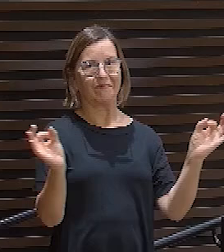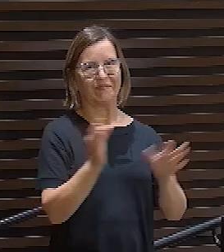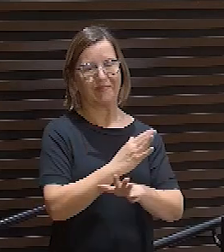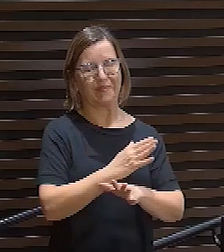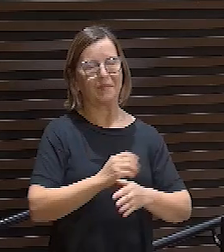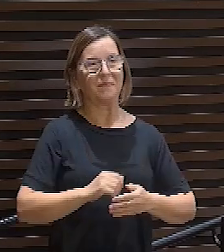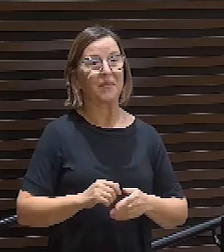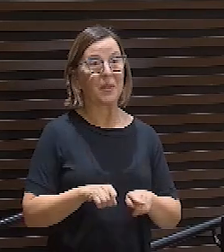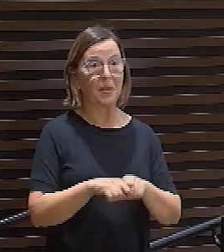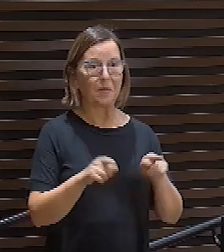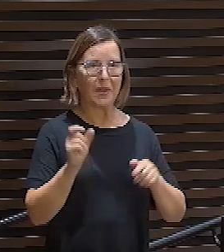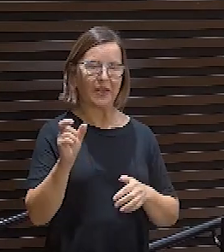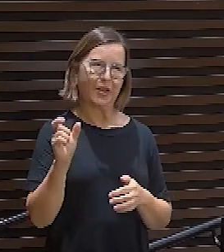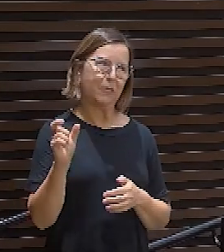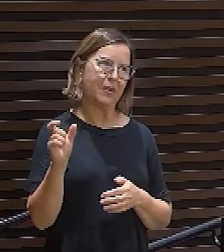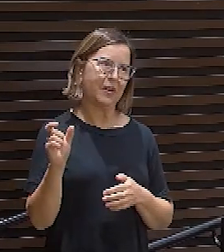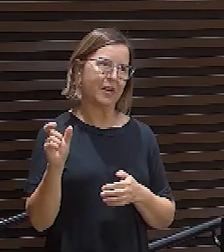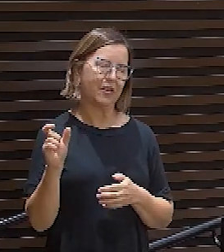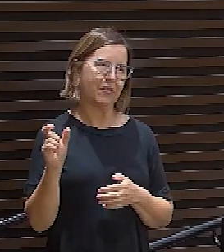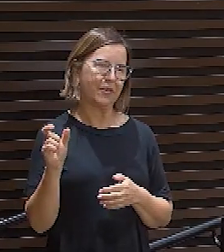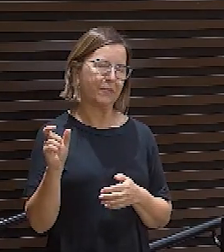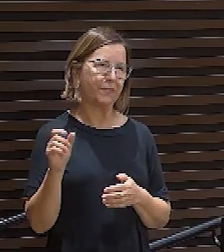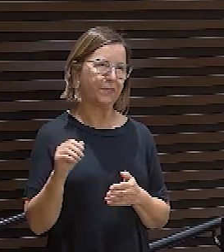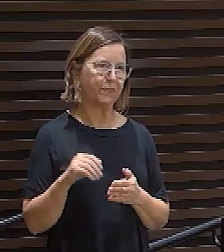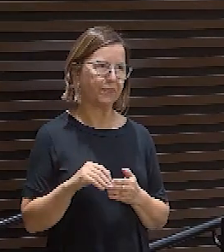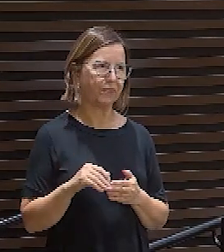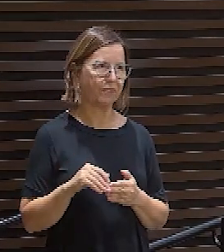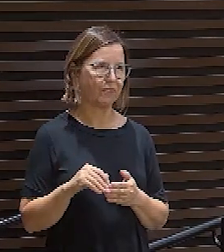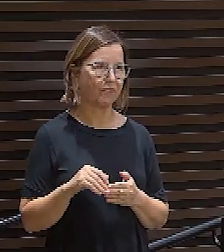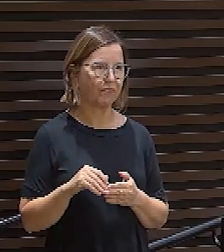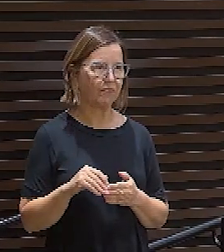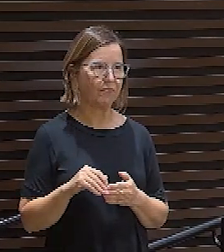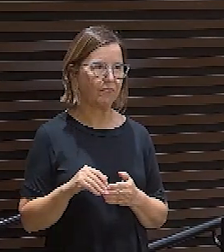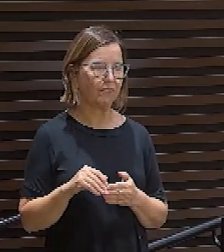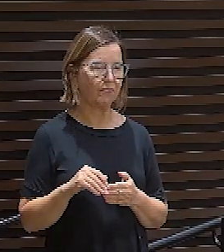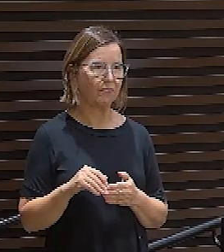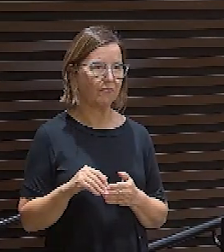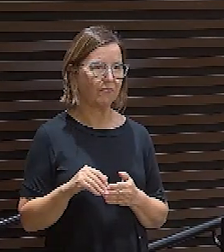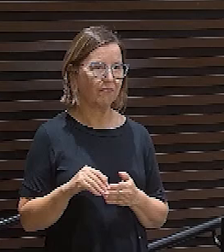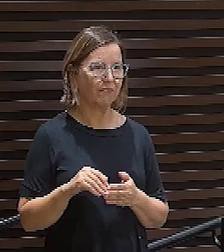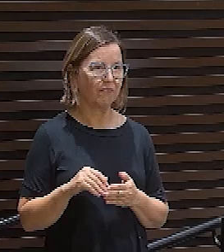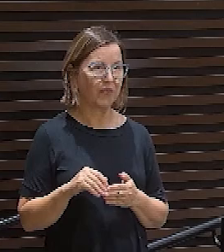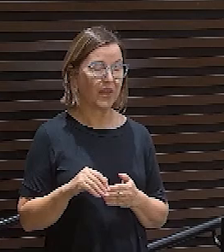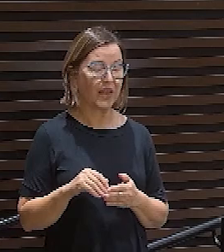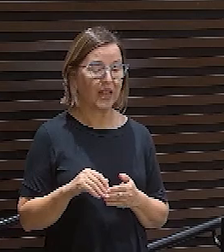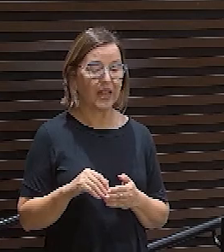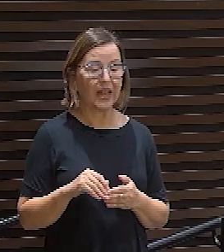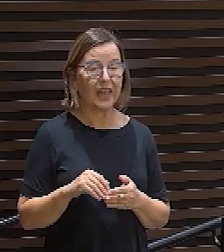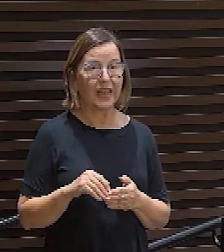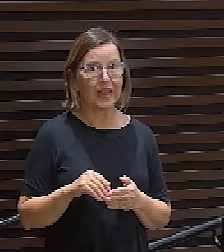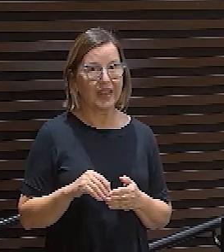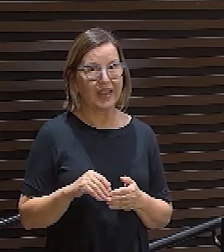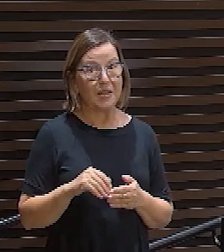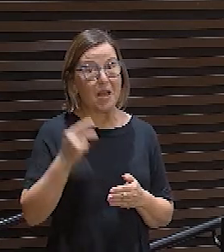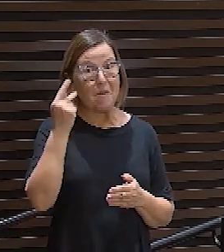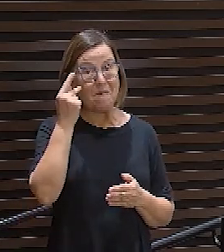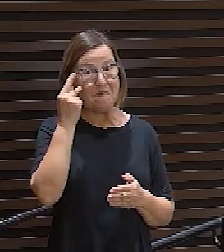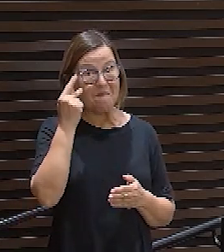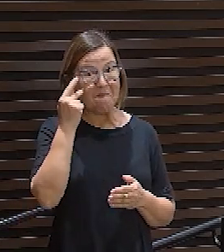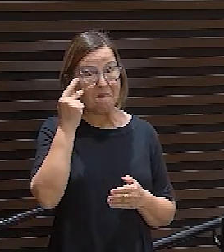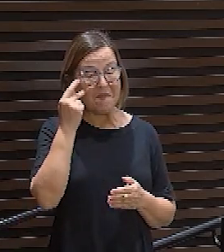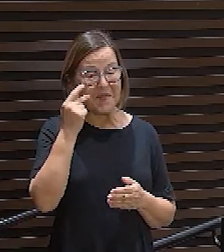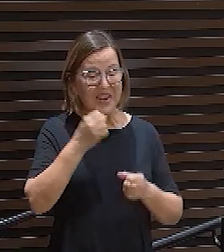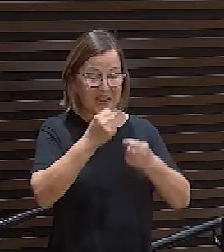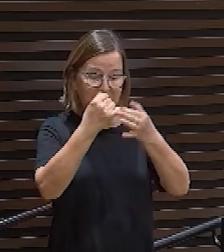Mas essa palavra, ela fica muito aquém para descrever quem é o nosso Senhor Jesus Cristo. A palavra diz